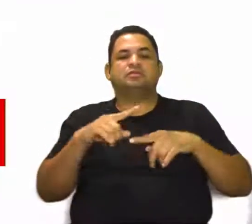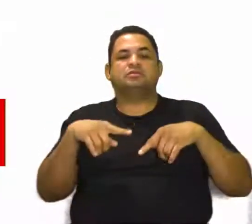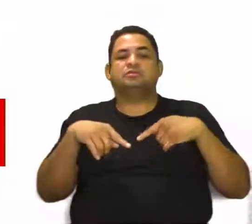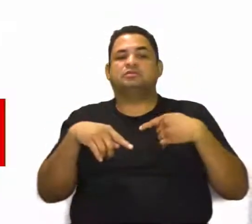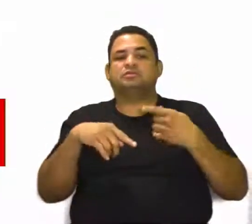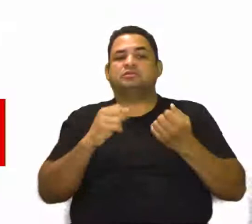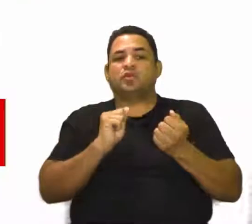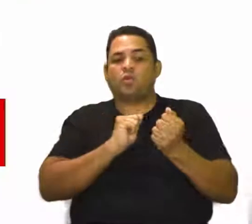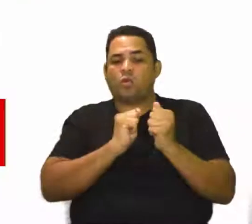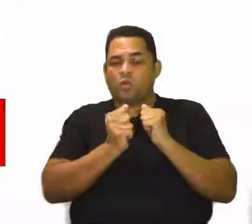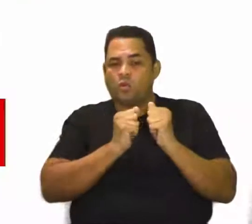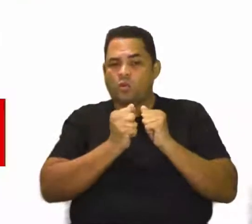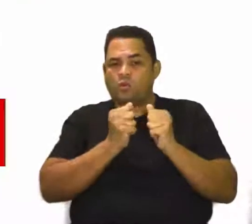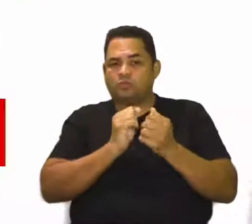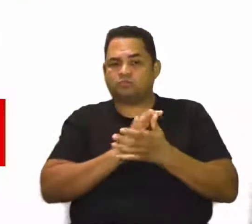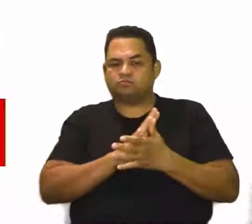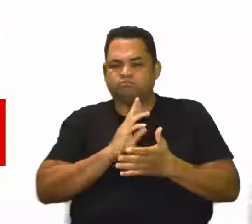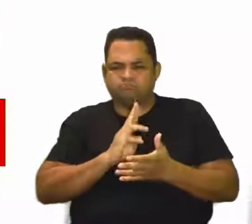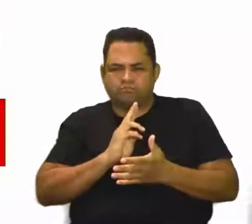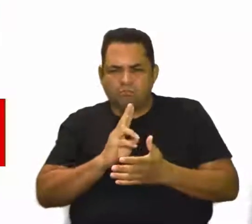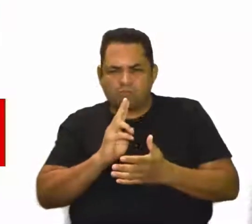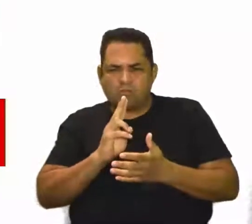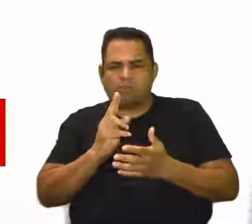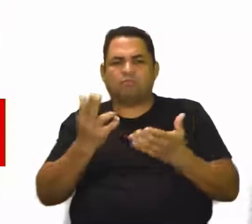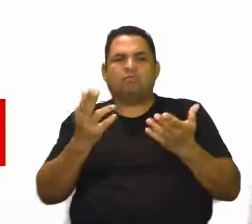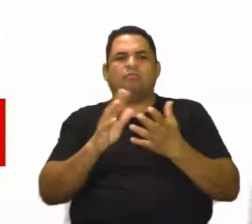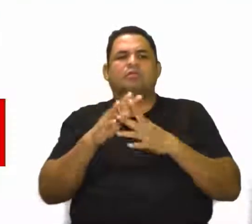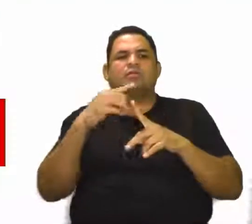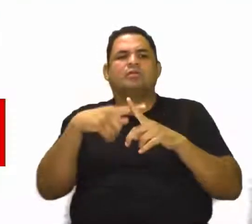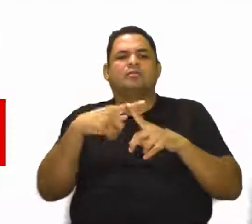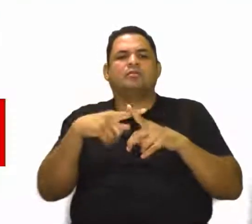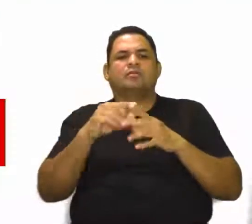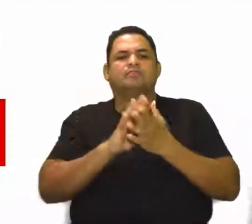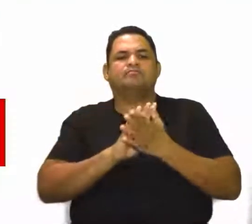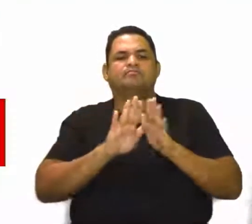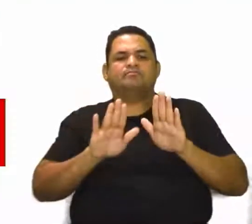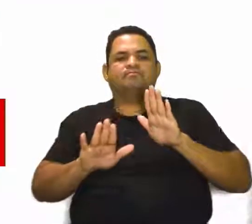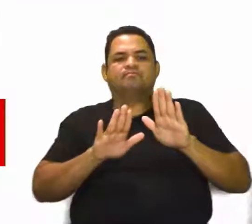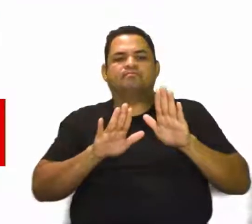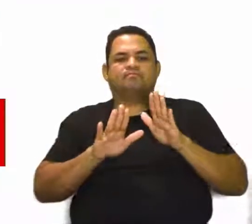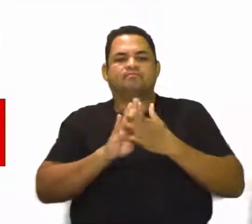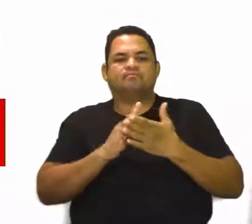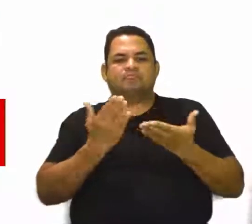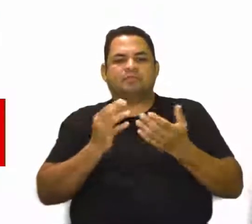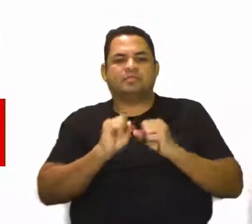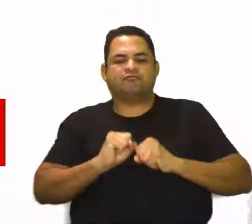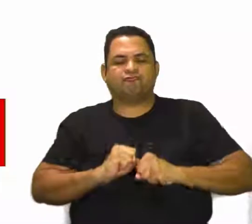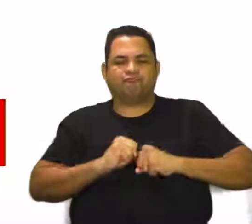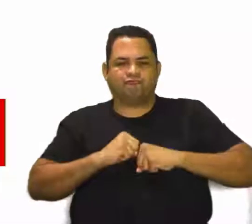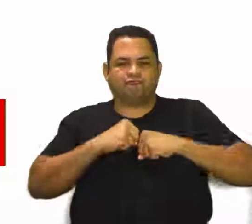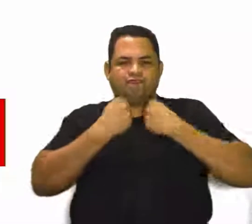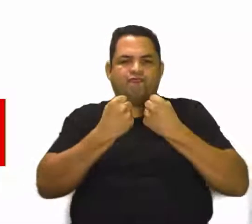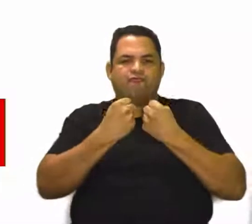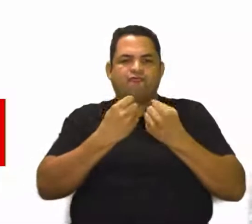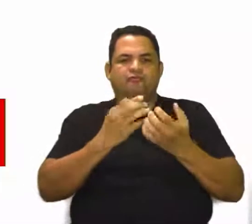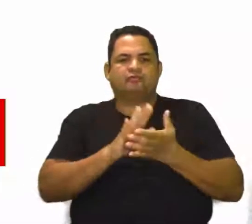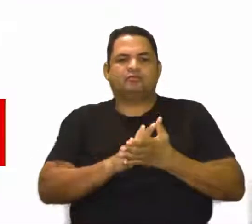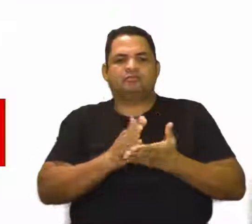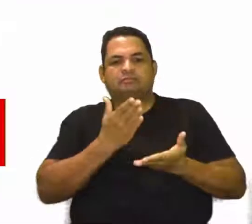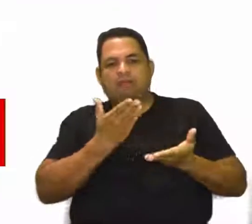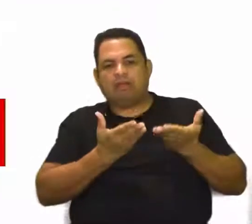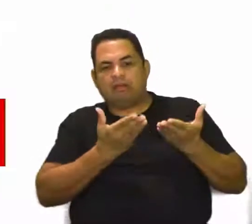controlar a intensidade física ela é muito importante. Por quê? Porque dependendo da intensidade do esforço, que pode ser